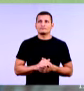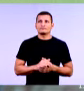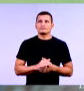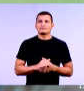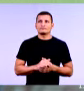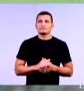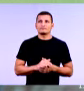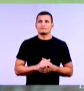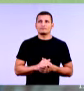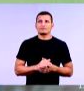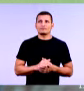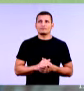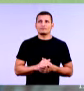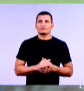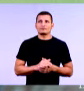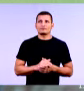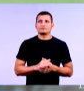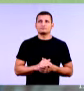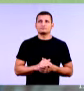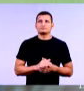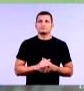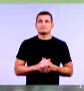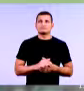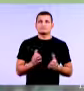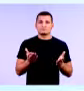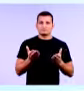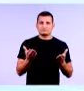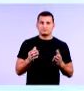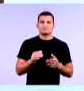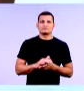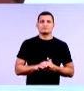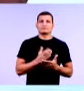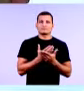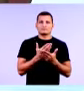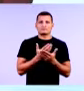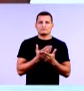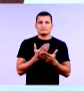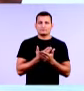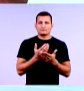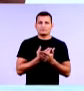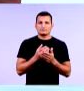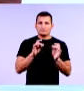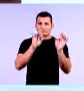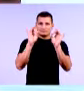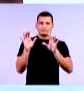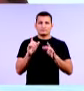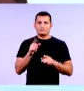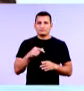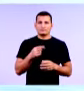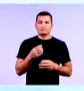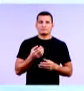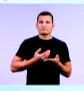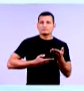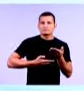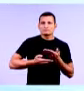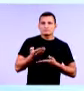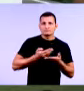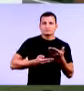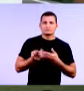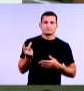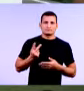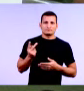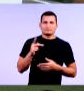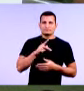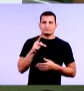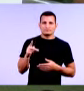Bom, gente, agora chegou o momento especial da nossa aula. É o momento interativo. Okay. Um momento interativo, eu e o professor